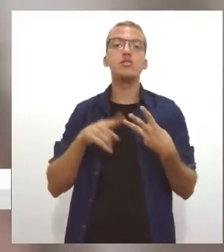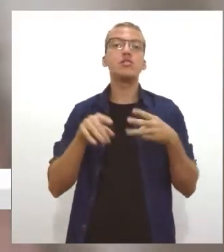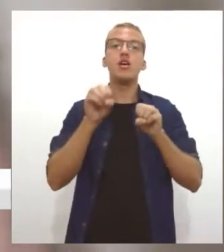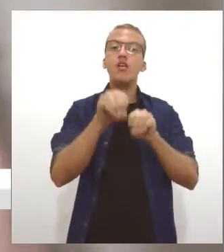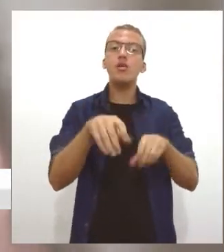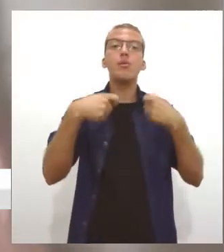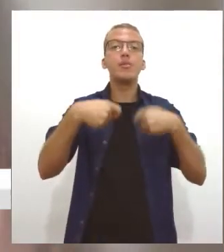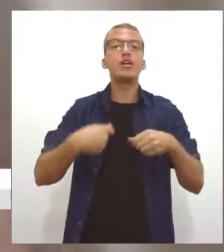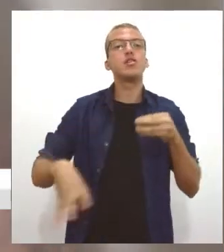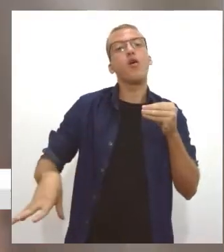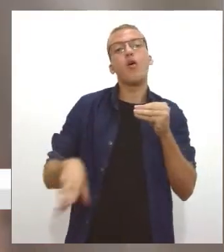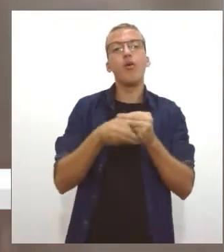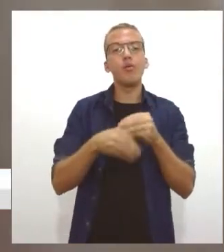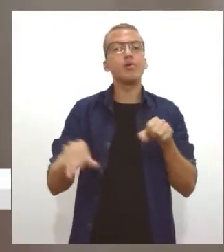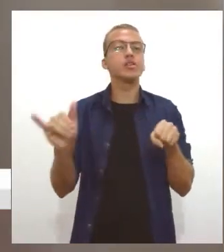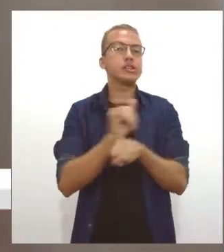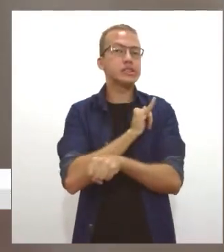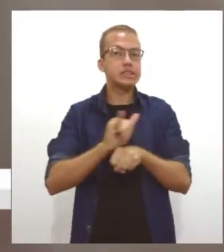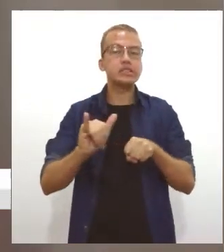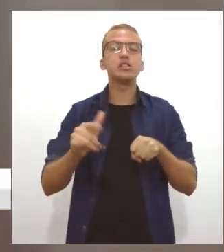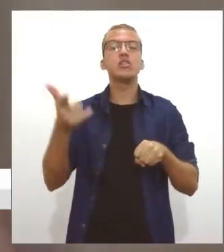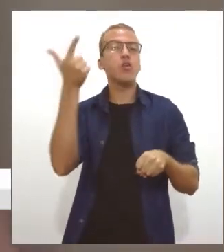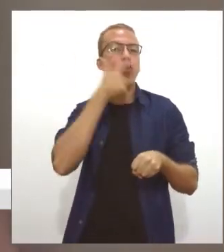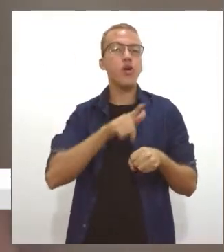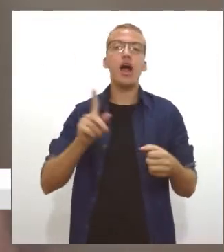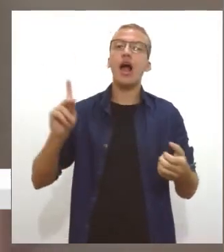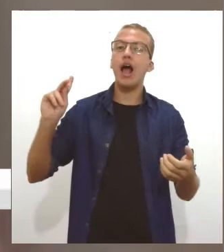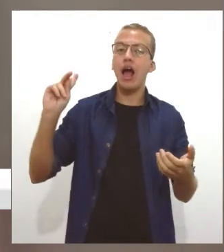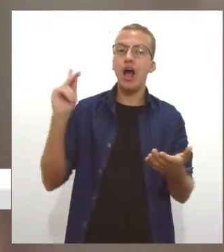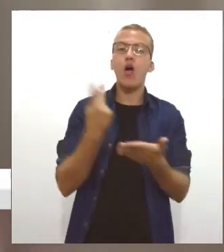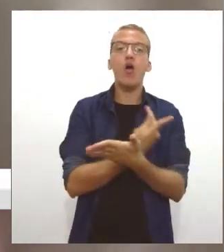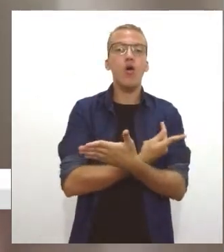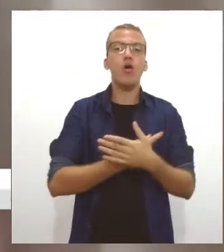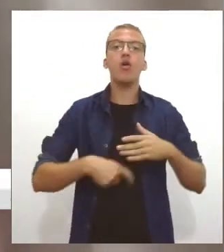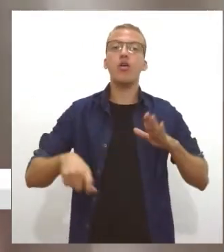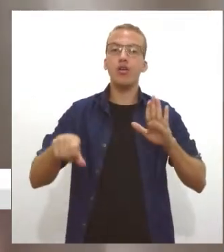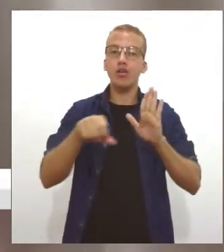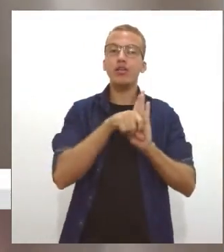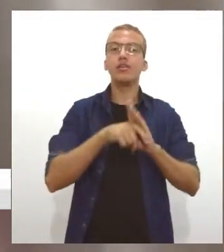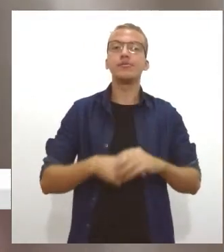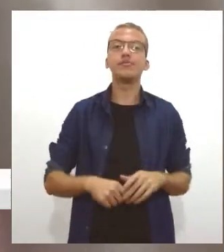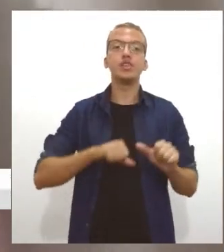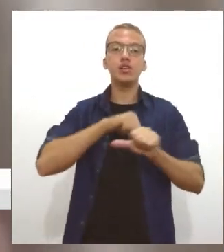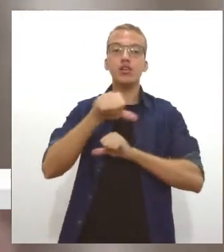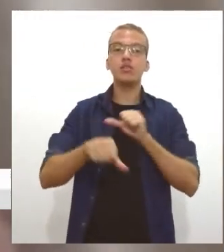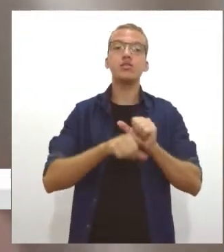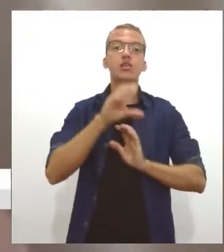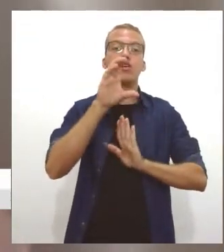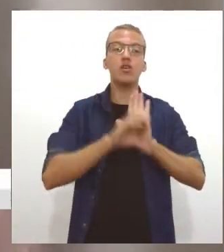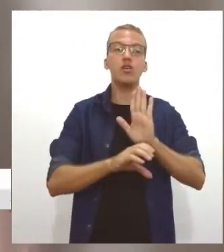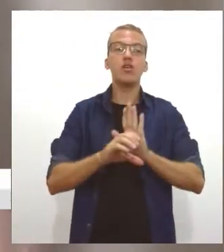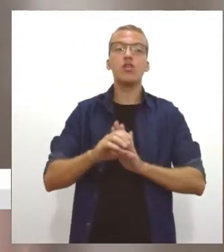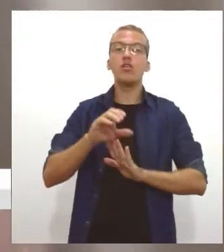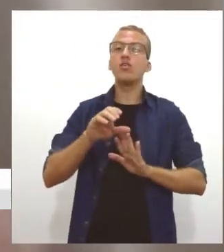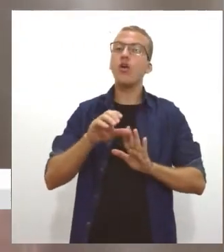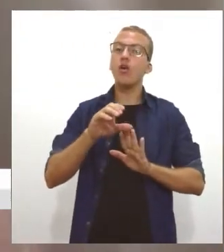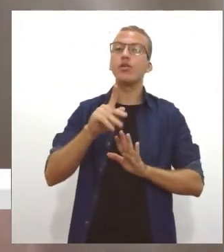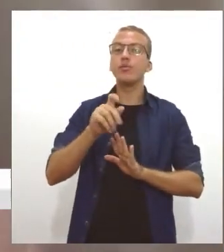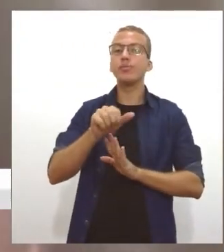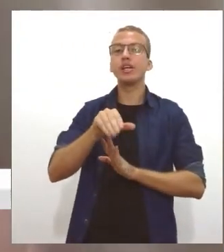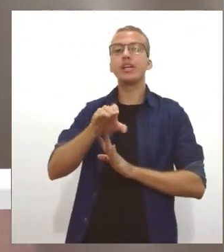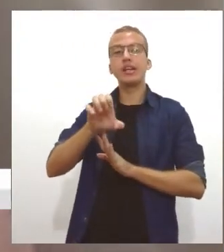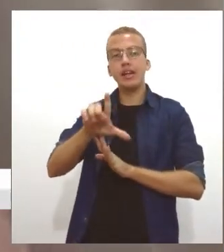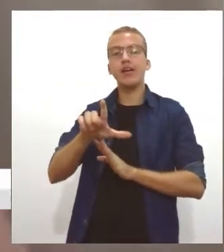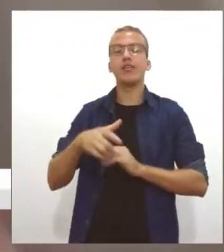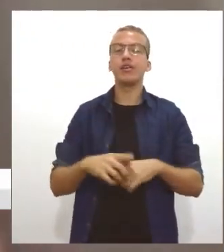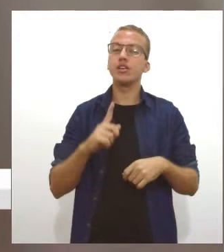para a responsabilização penal que já existem também na lei lá e que alteram o Código Penal. Nisso, a gente podendo analisar qual é